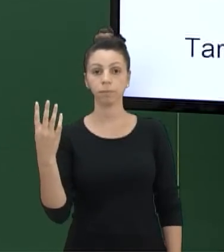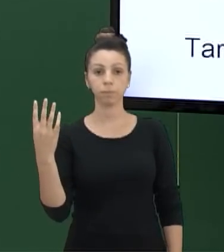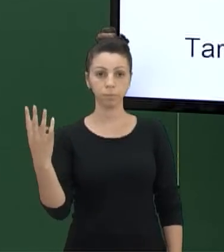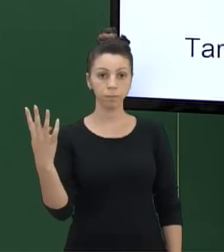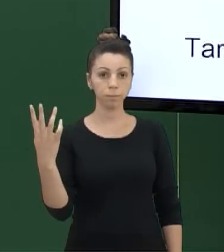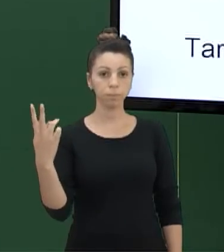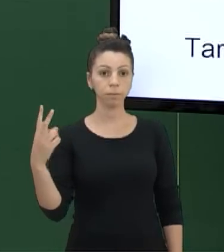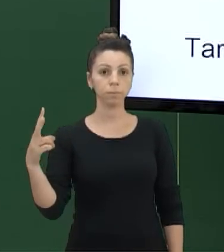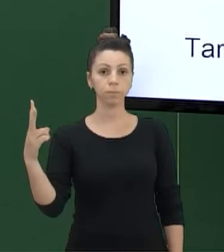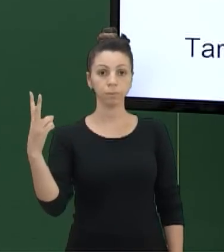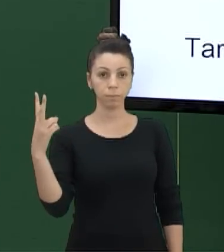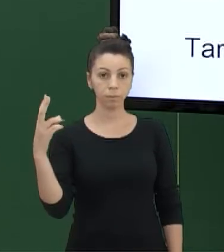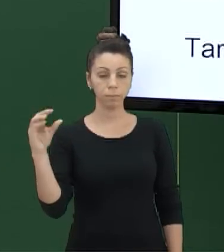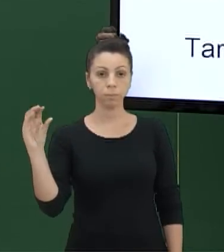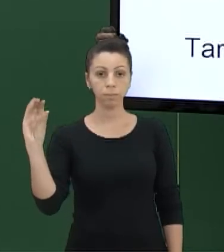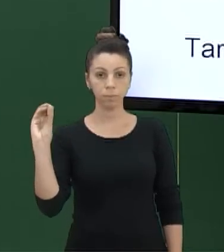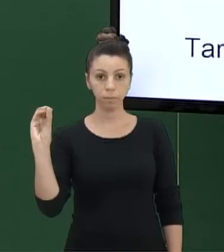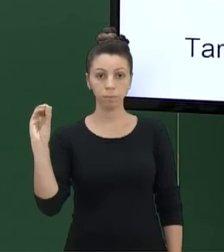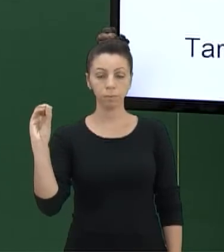2.420.